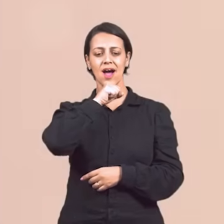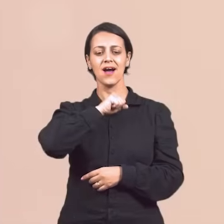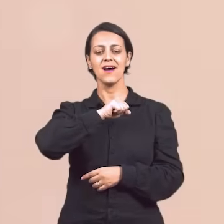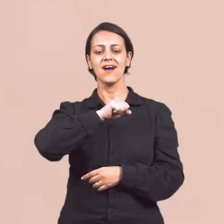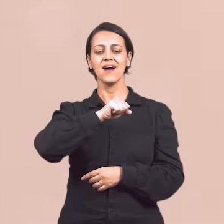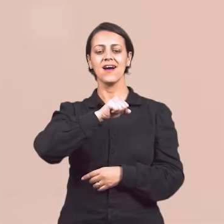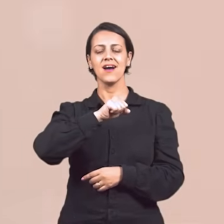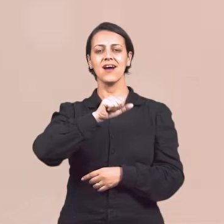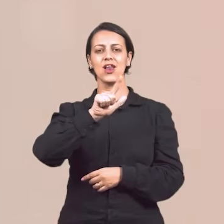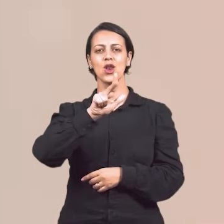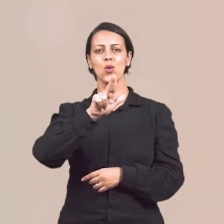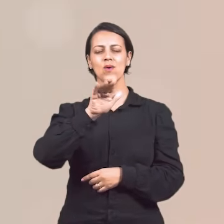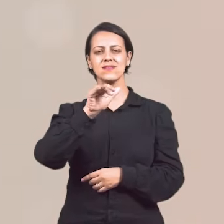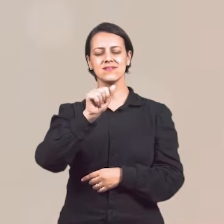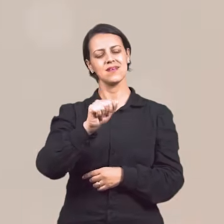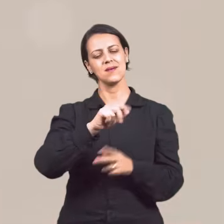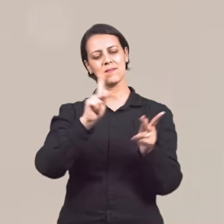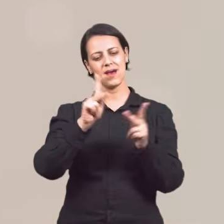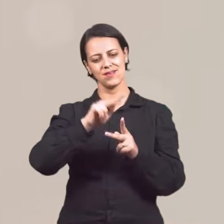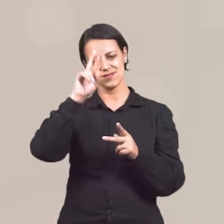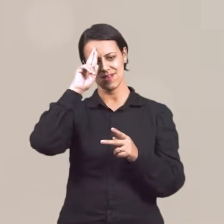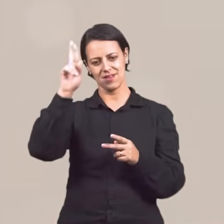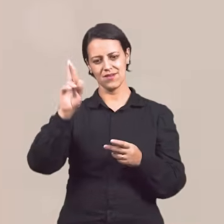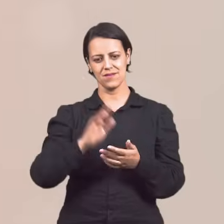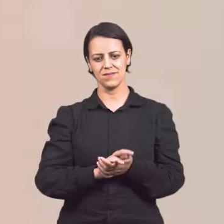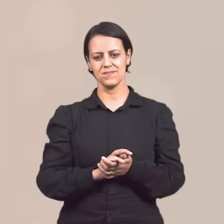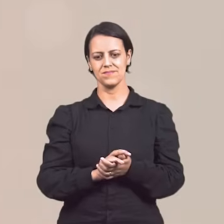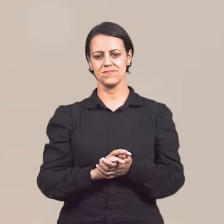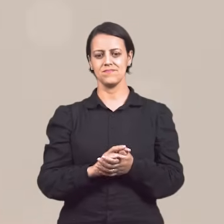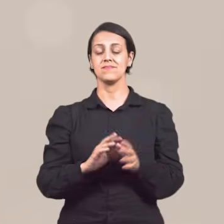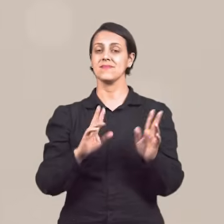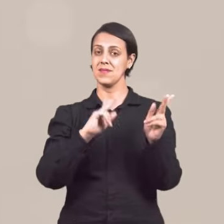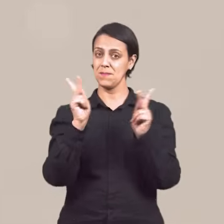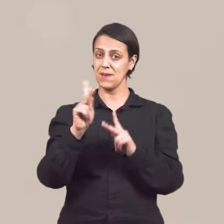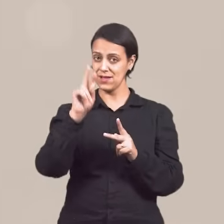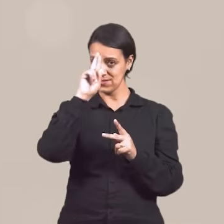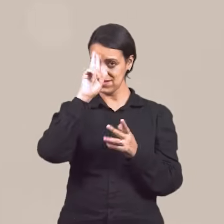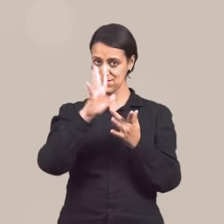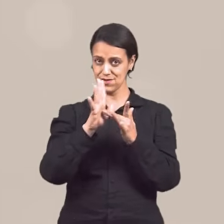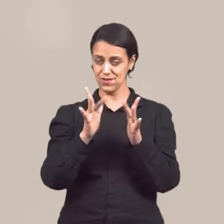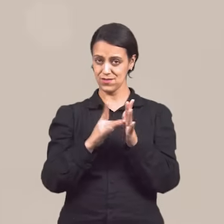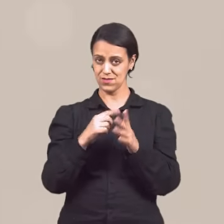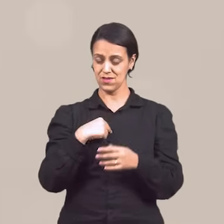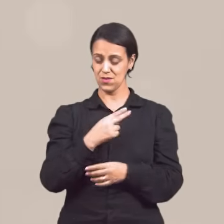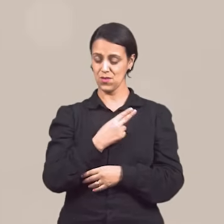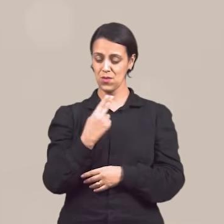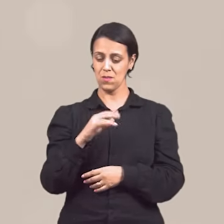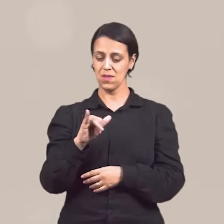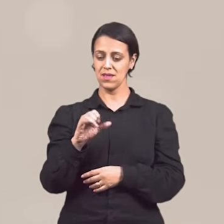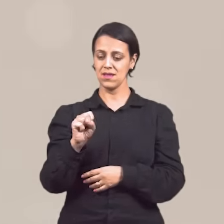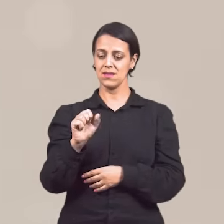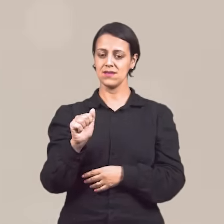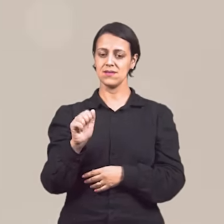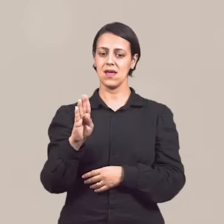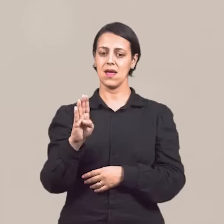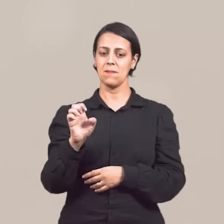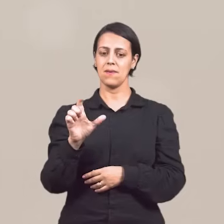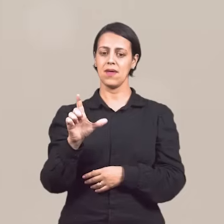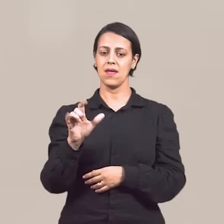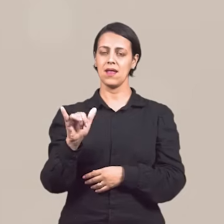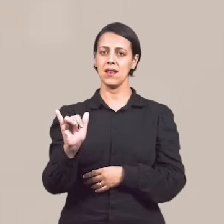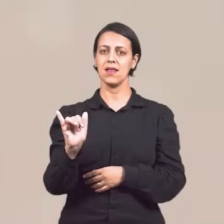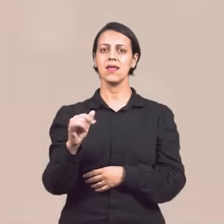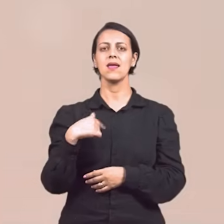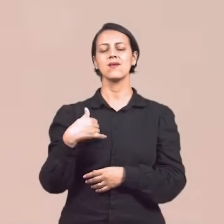avó Lúcia. A paz do Senhor. Do Senhor Jesus, meus irmãos, eu me chamo Isabelle, tenho 12 anos,